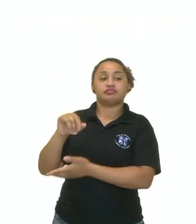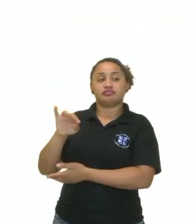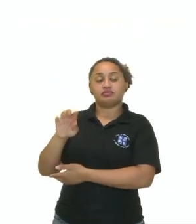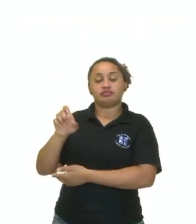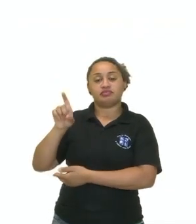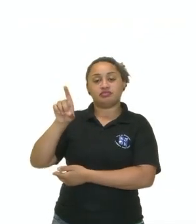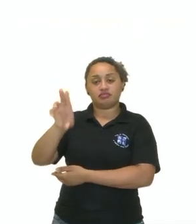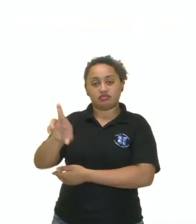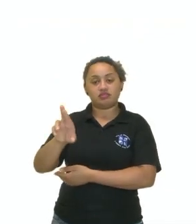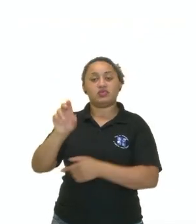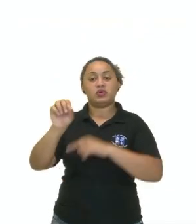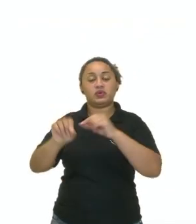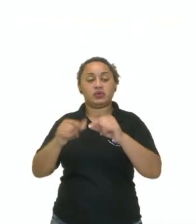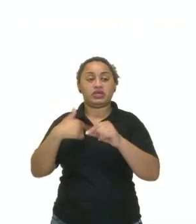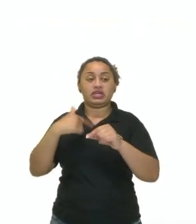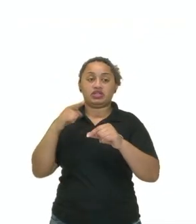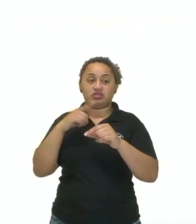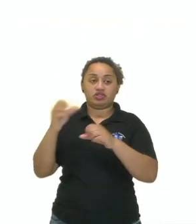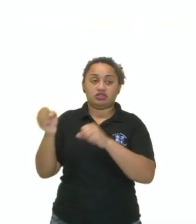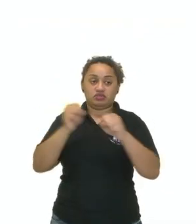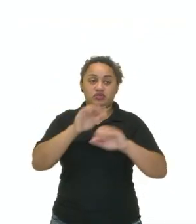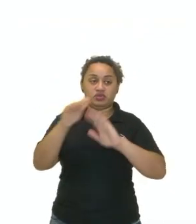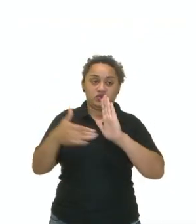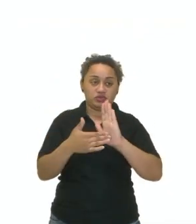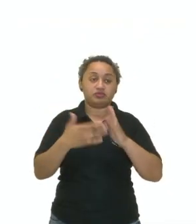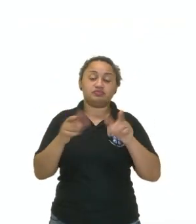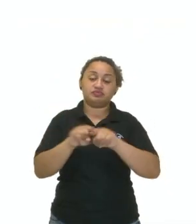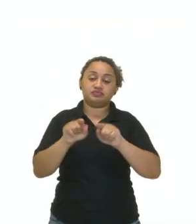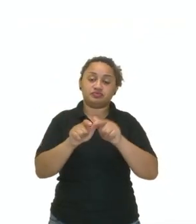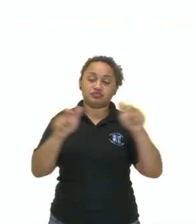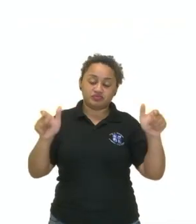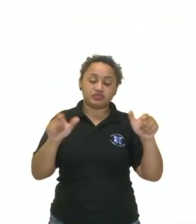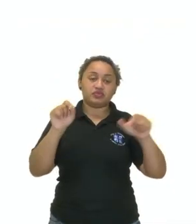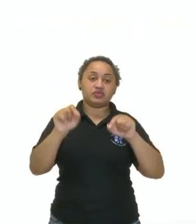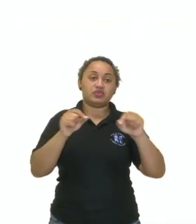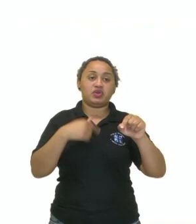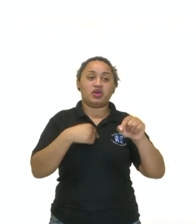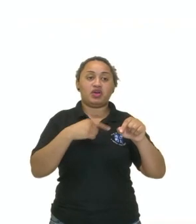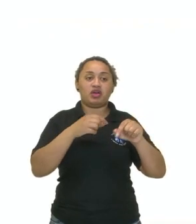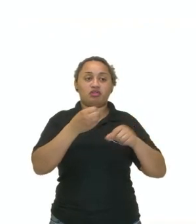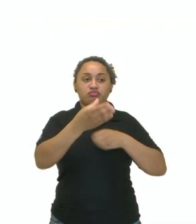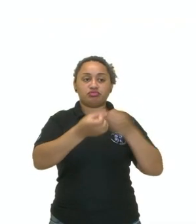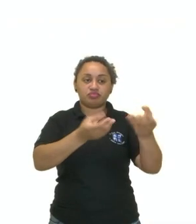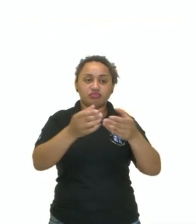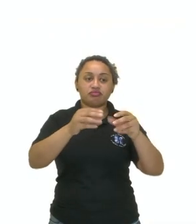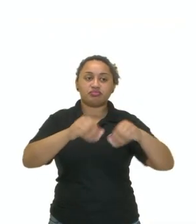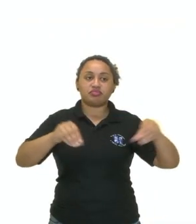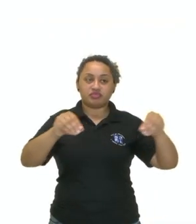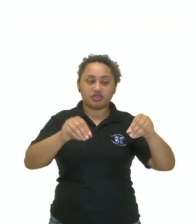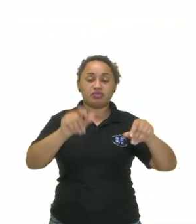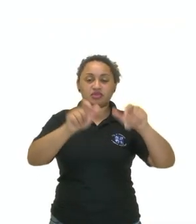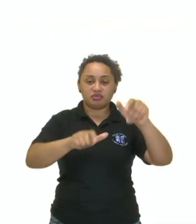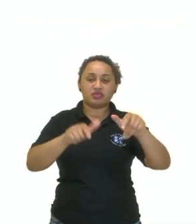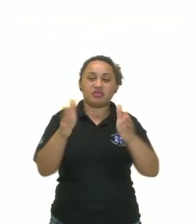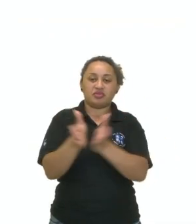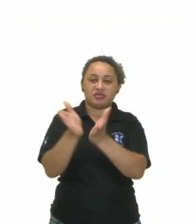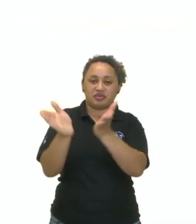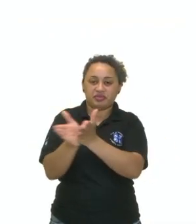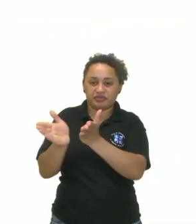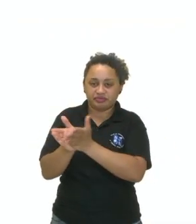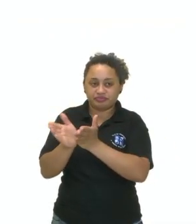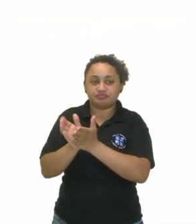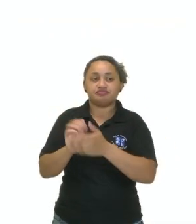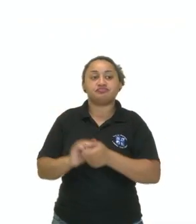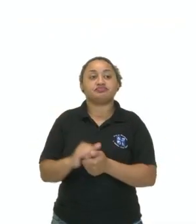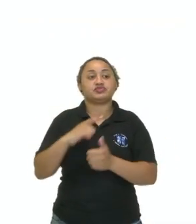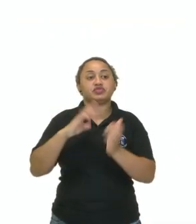ditador, que desse total poderes. Ele também aproveitou para doações de terras e milhares de soldados e plebeus empobrecidos. Um grupo de